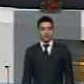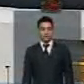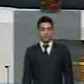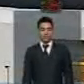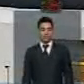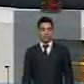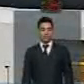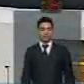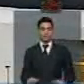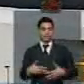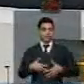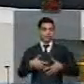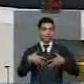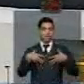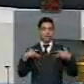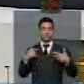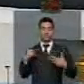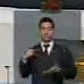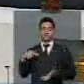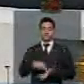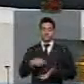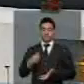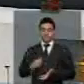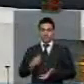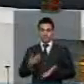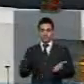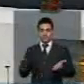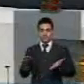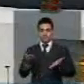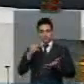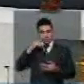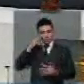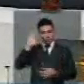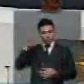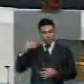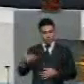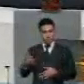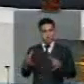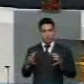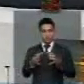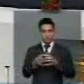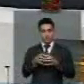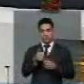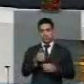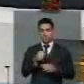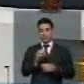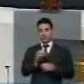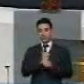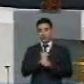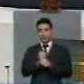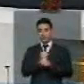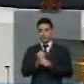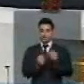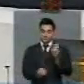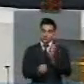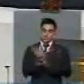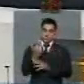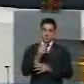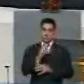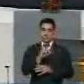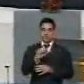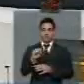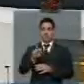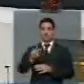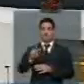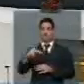É com muita honra que ocupo esta tribuna para homenagear os 180 anos de fundação da Sociedade